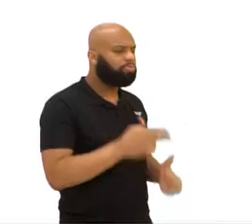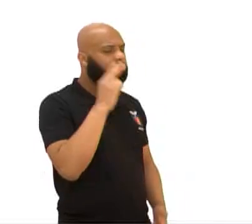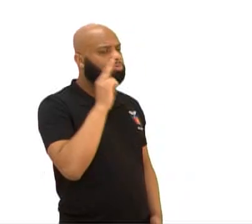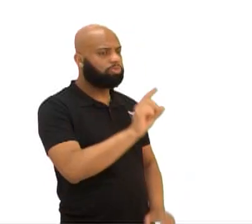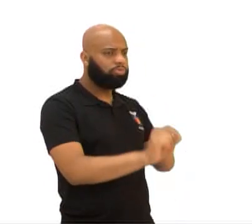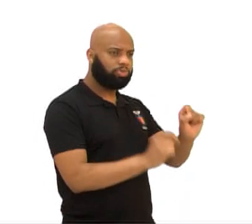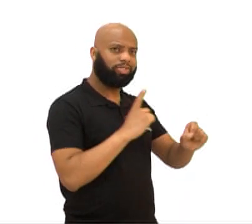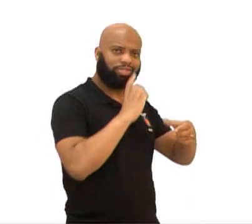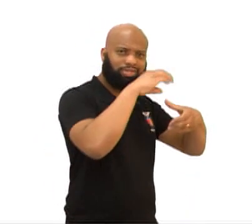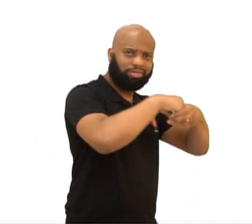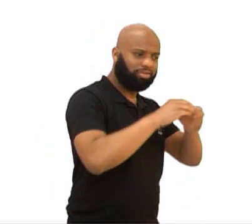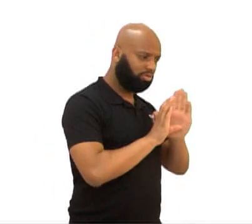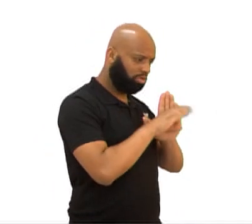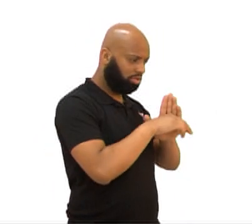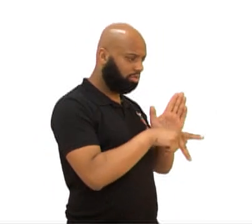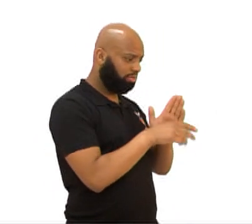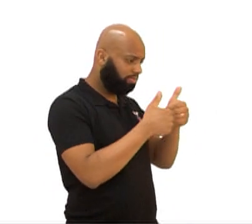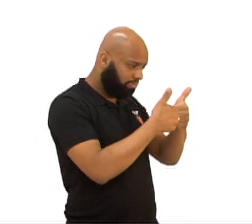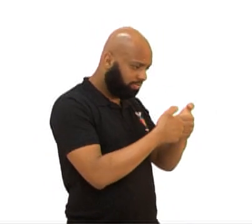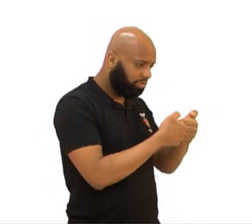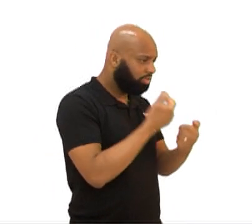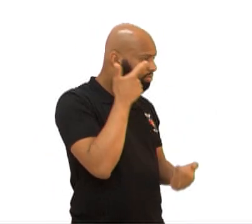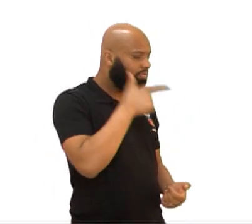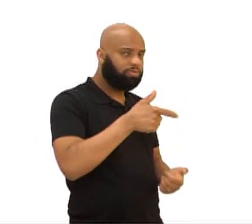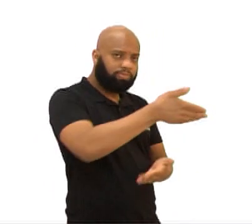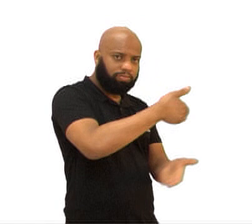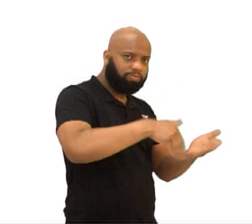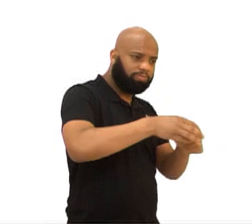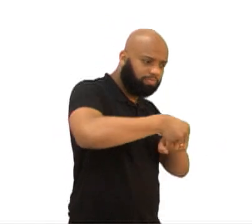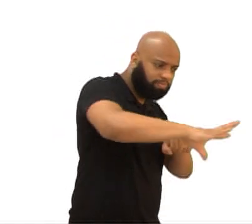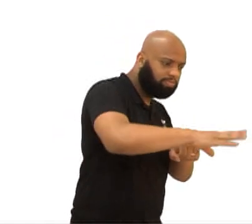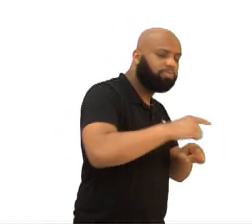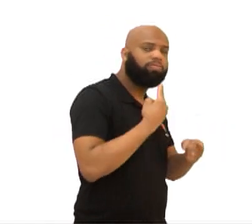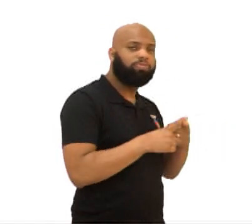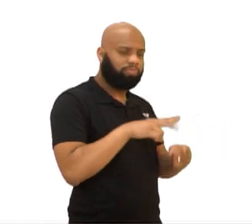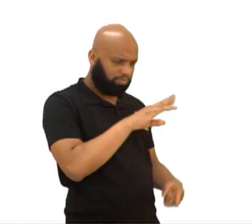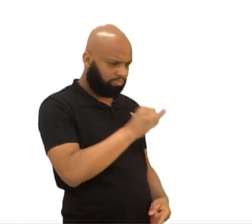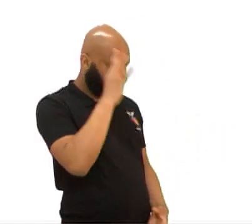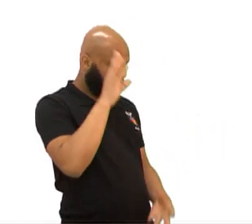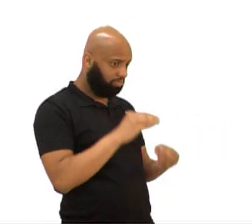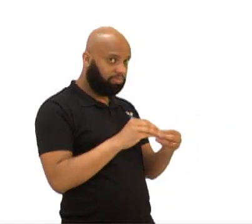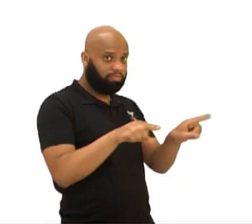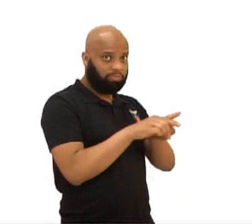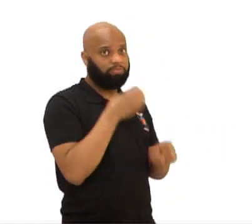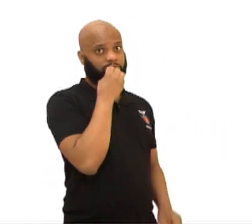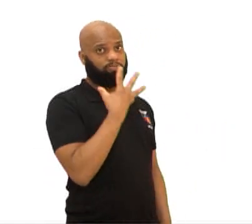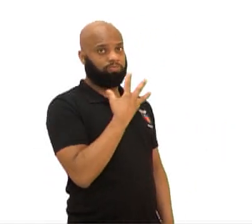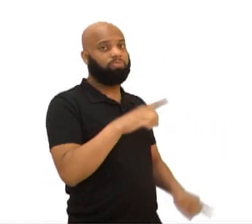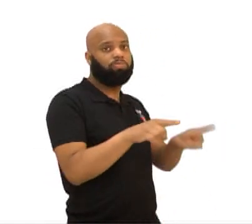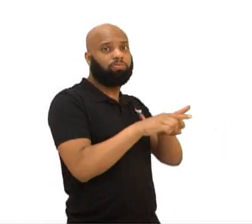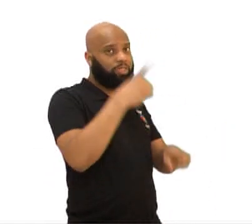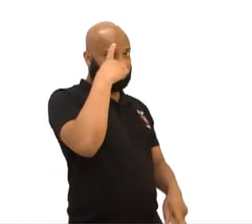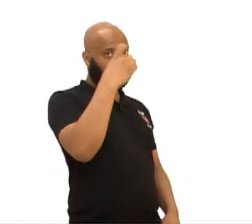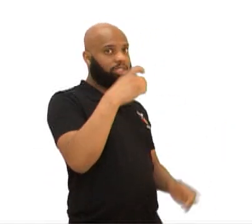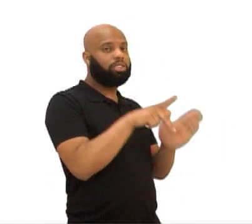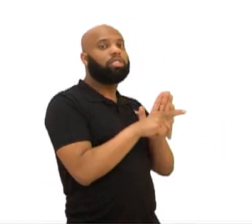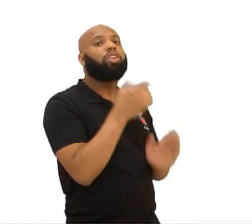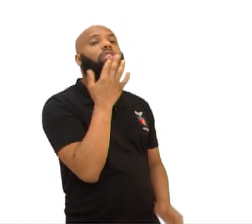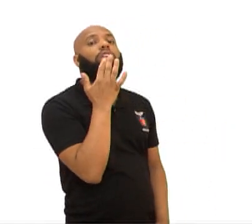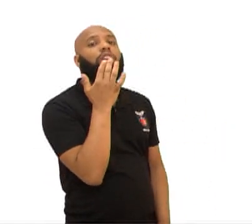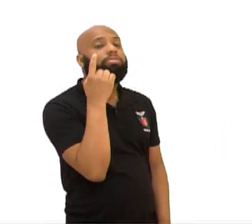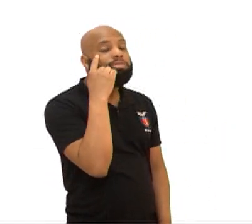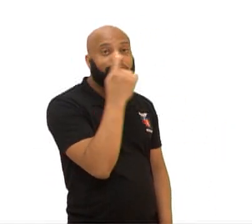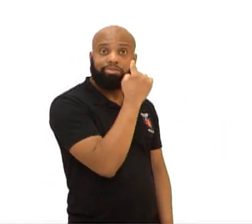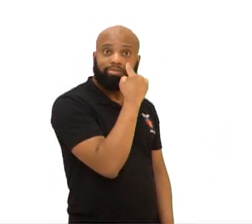aqui dentro do conceito da física, o que a física consegue contribuir. Daqui a pouquinho a gente vai compreender um pouco melhor até a ideia que temos aqui da coloração dos